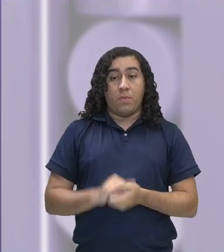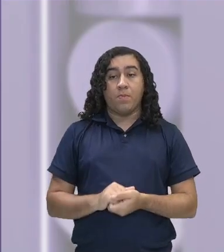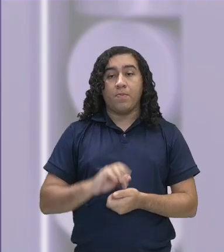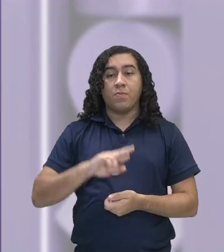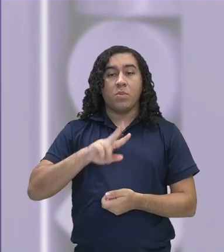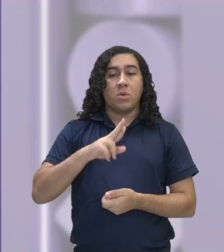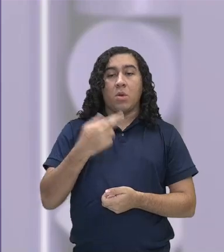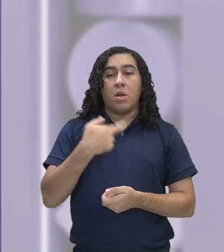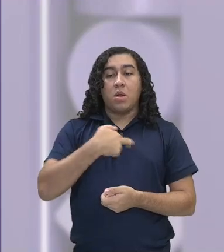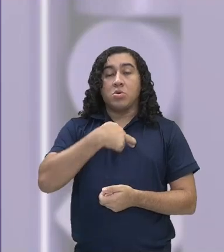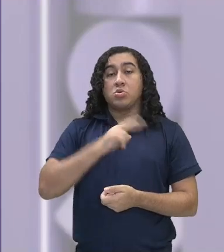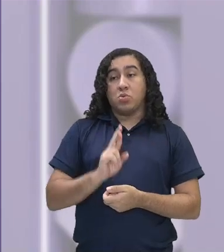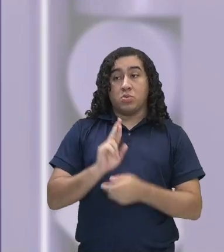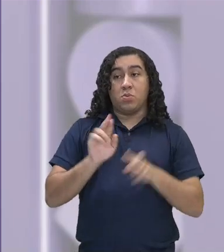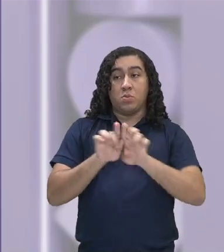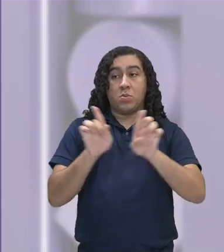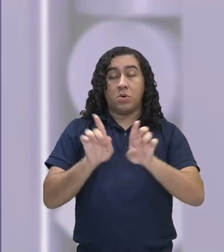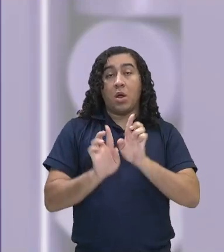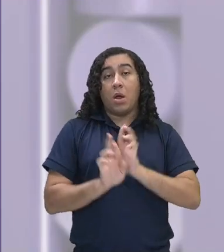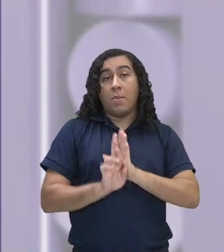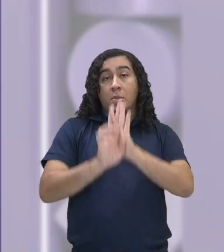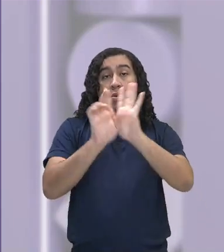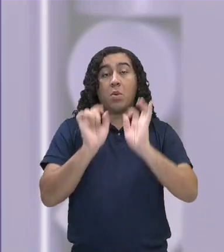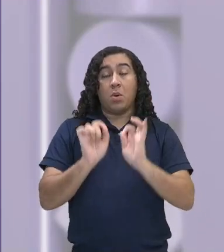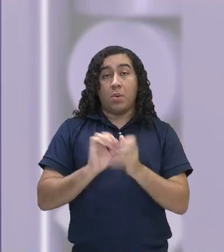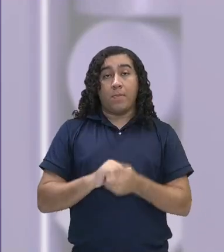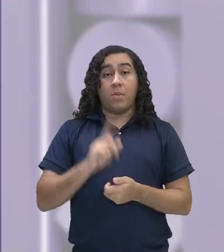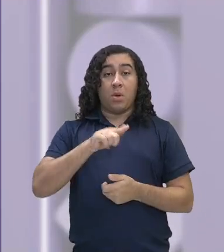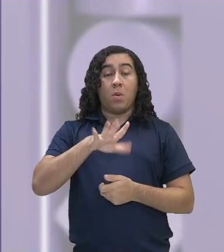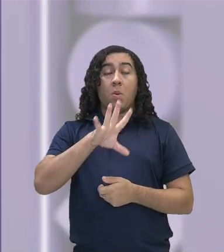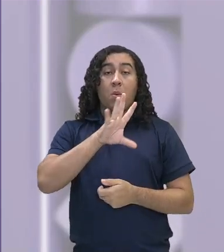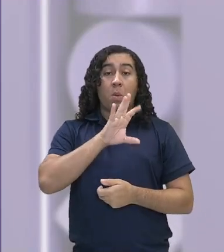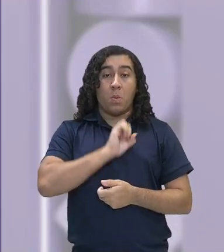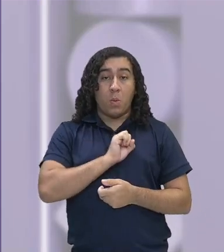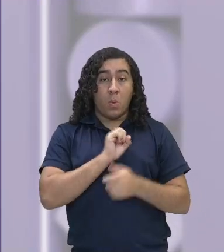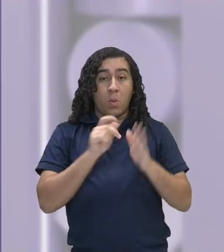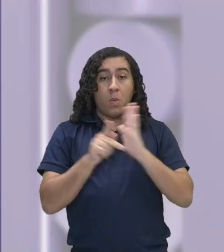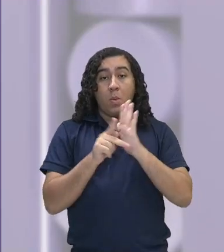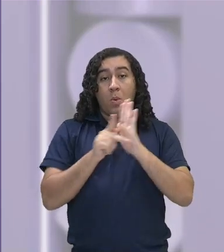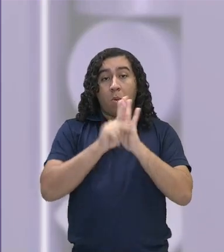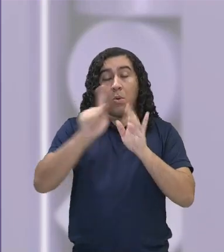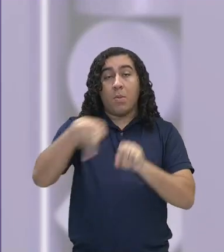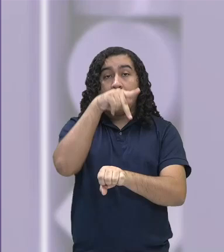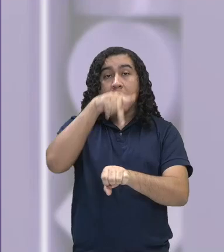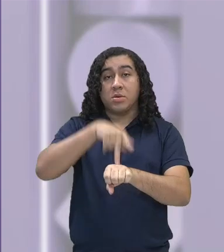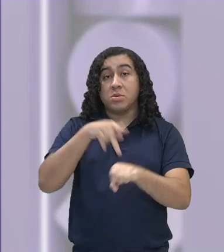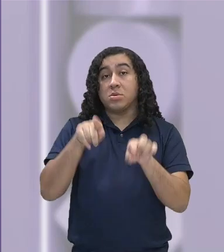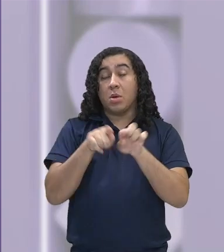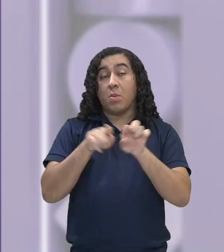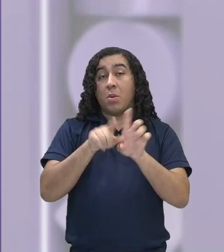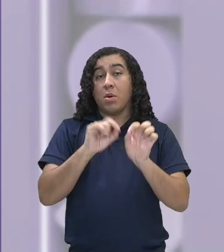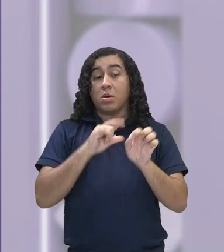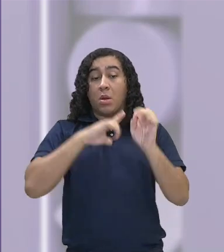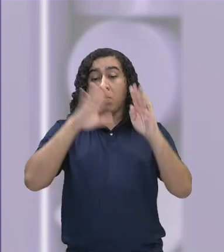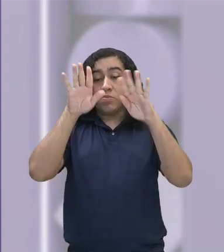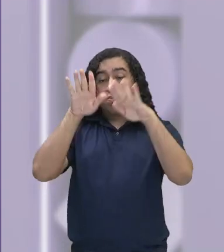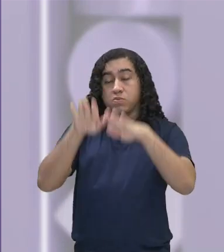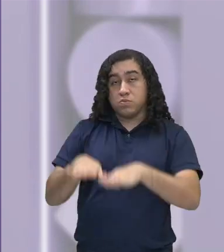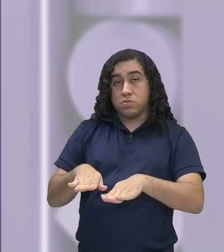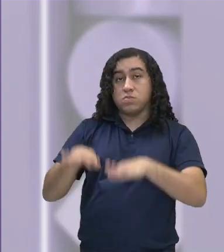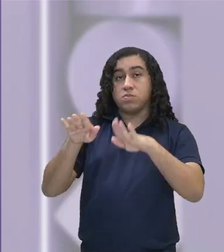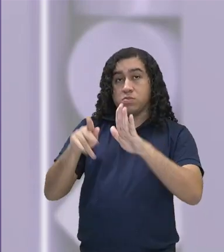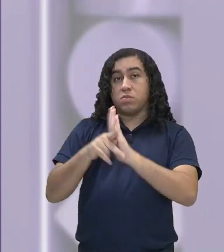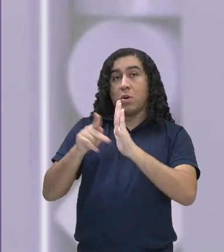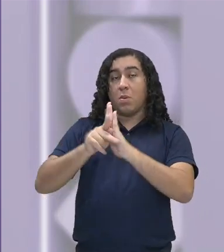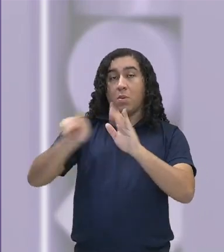aquele rito ele representa o amor à pátria, né? A reverência que devemos ter ao nosso país,